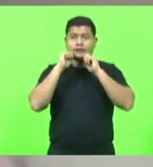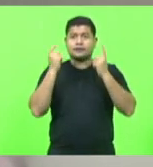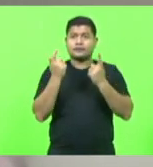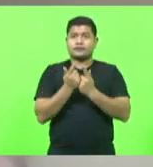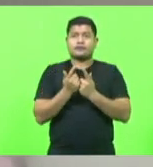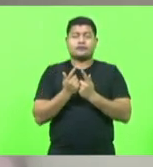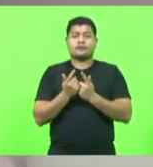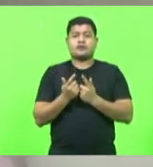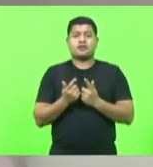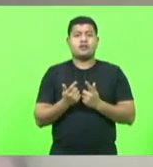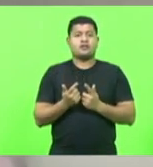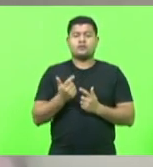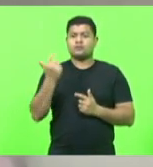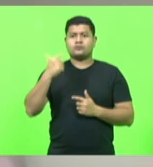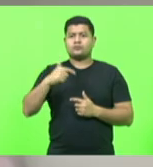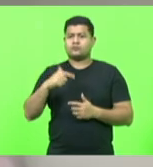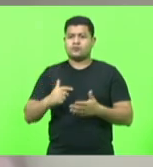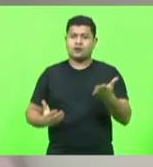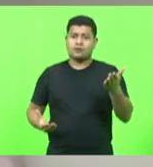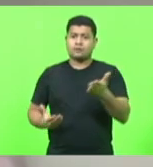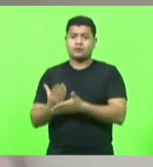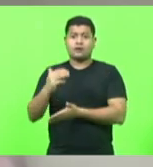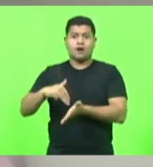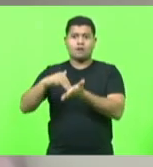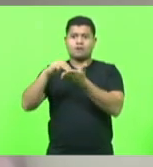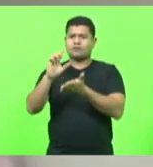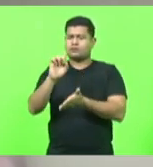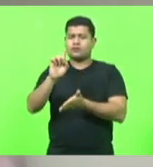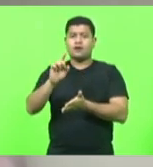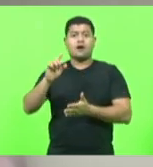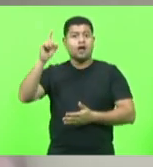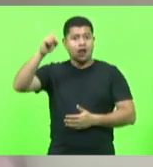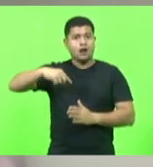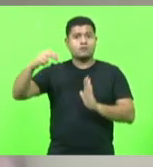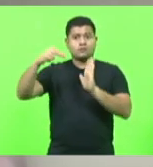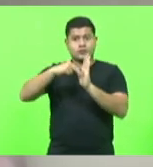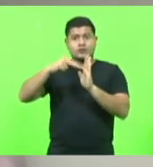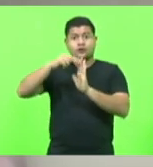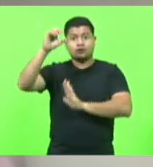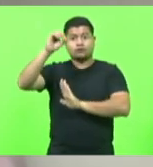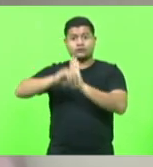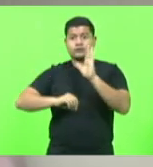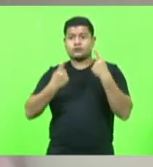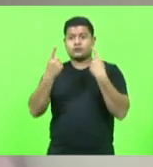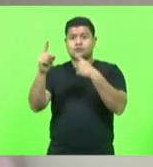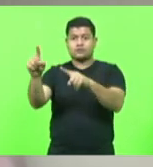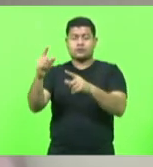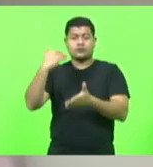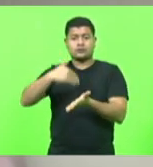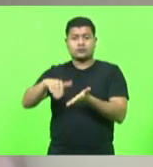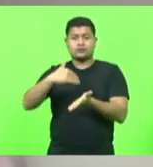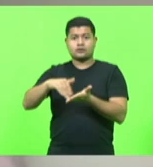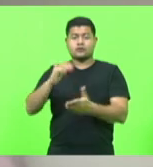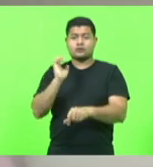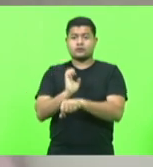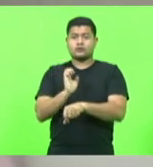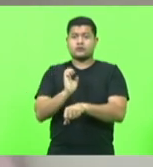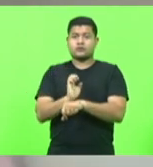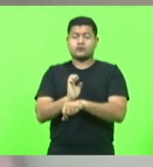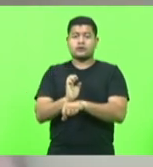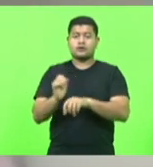não teve aprovação de uma moção, foi uma nota oficial de repúdio ao secretário de Estado